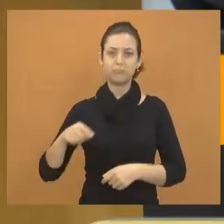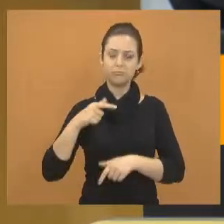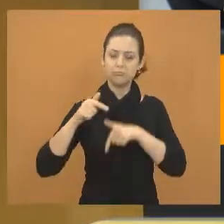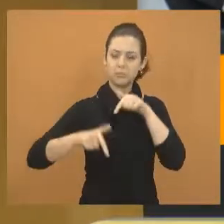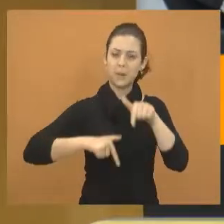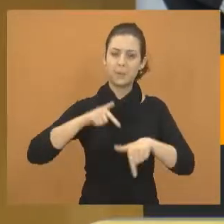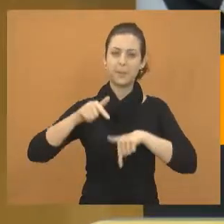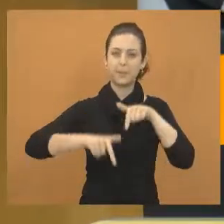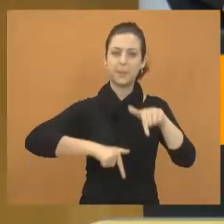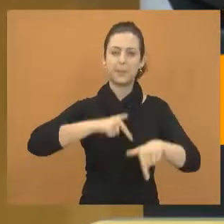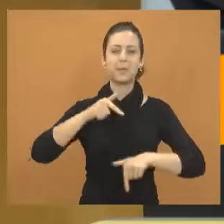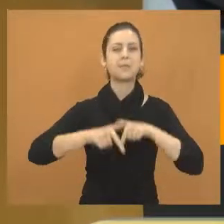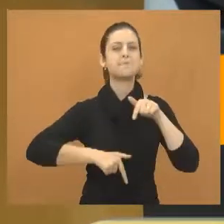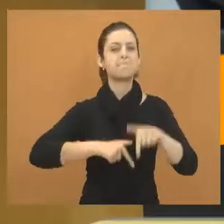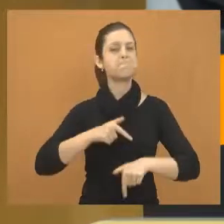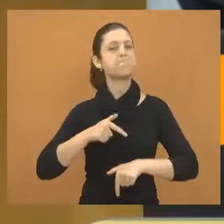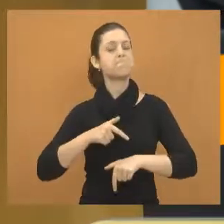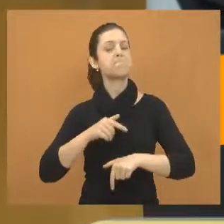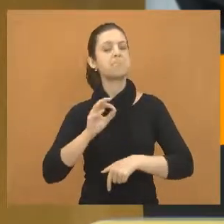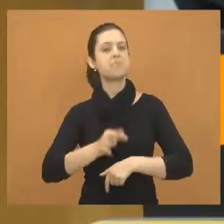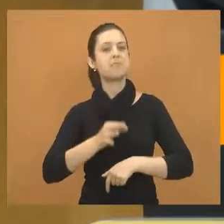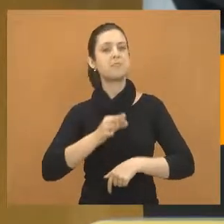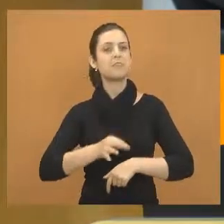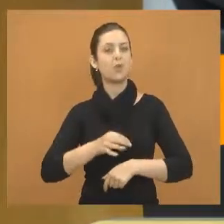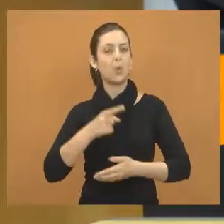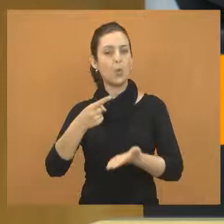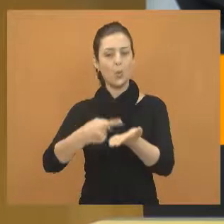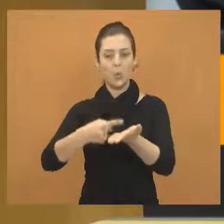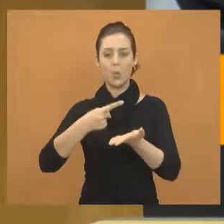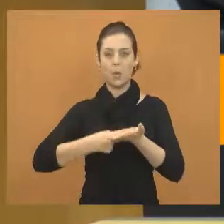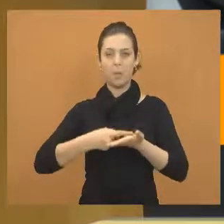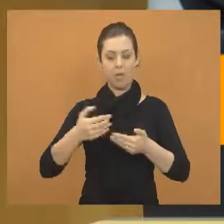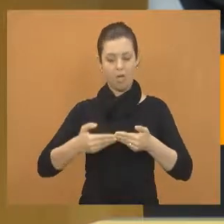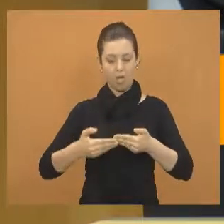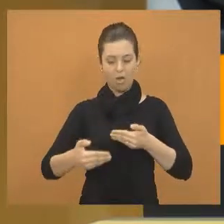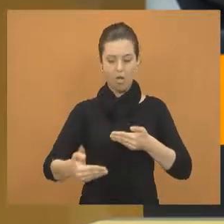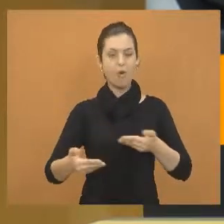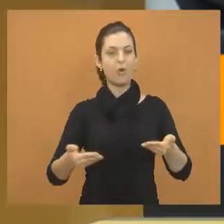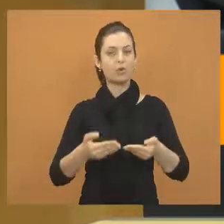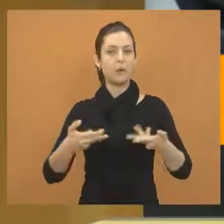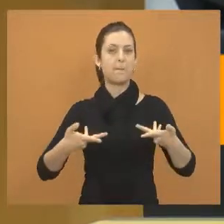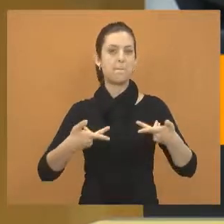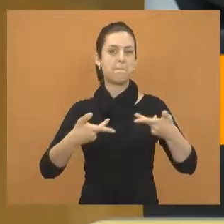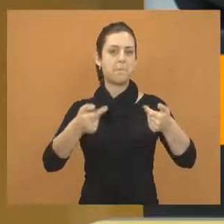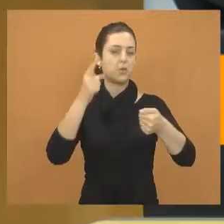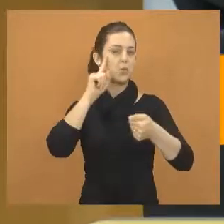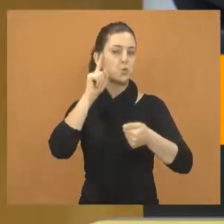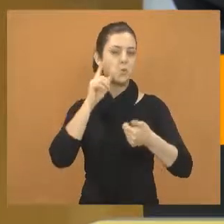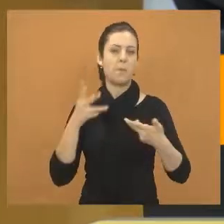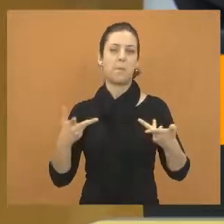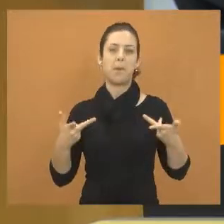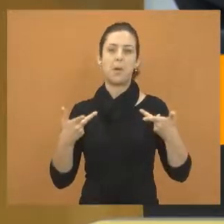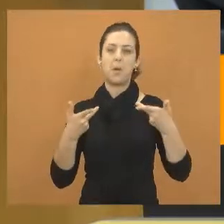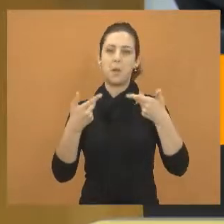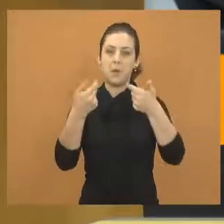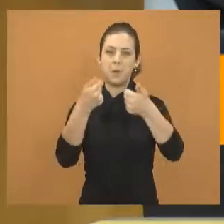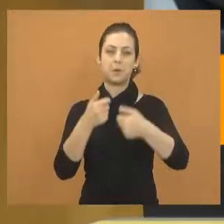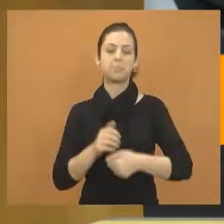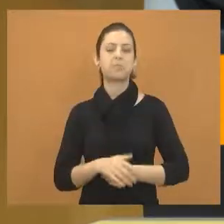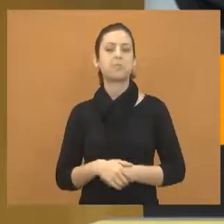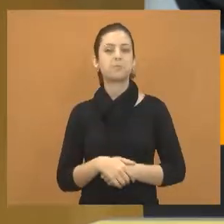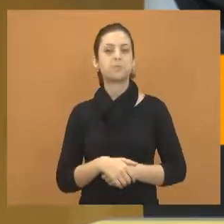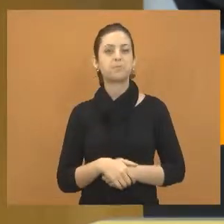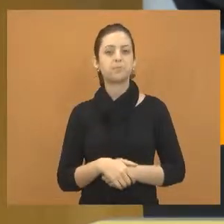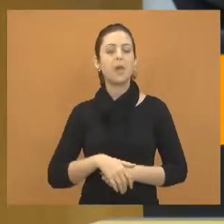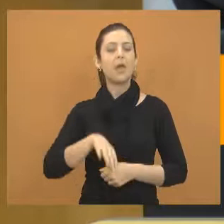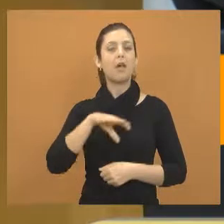trabalhando firme, e nós temos certeza que o compromisso daqui para frente é melhorar cada dia mais, cada vez mais,